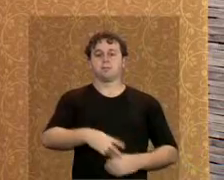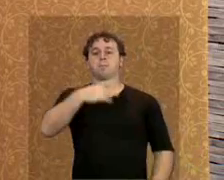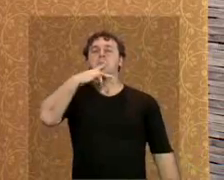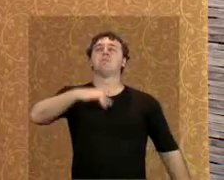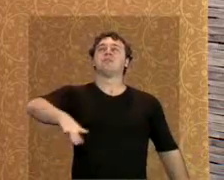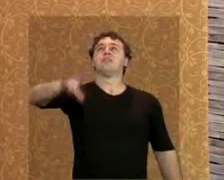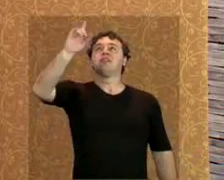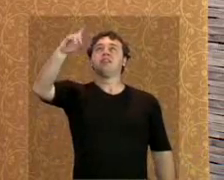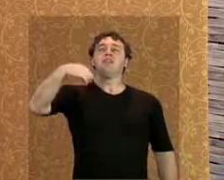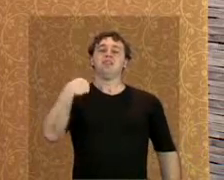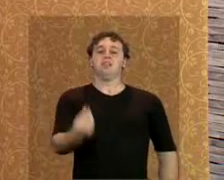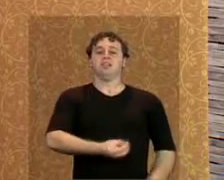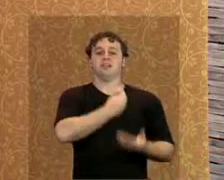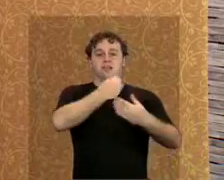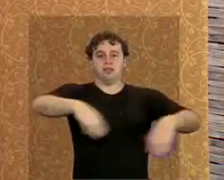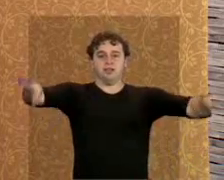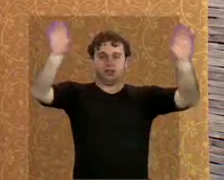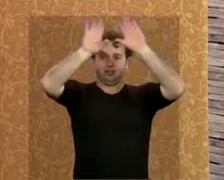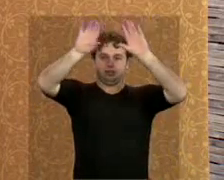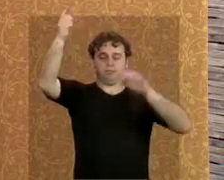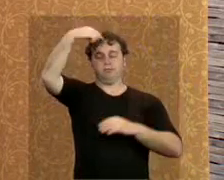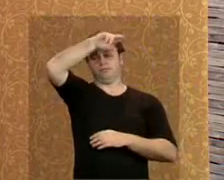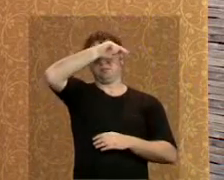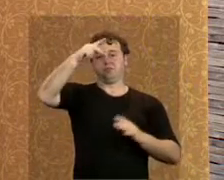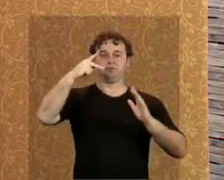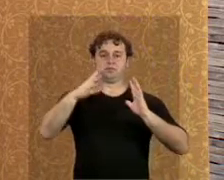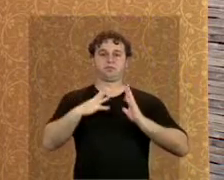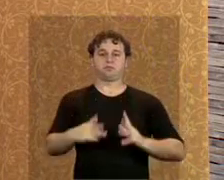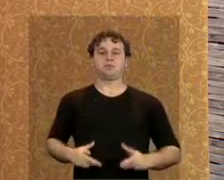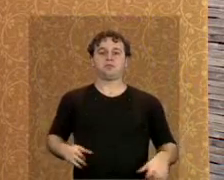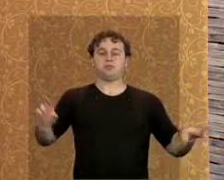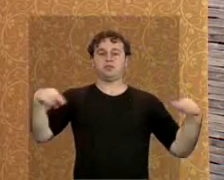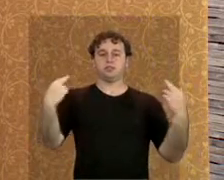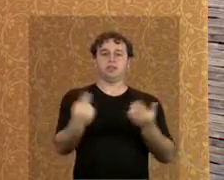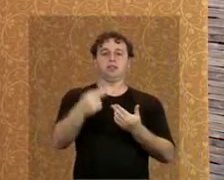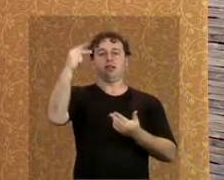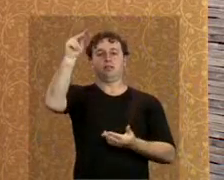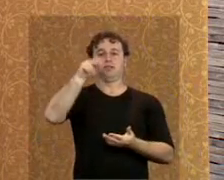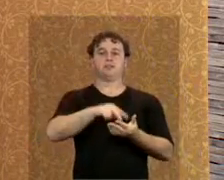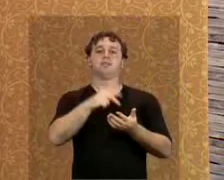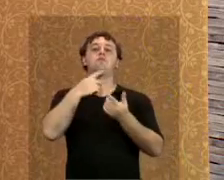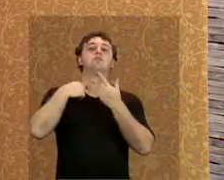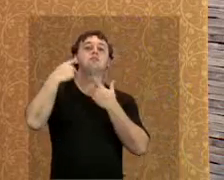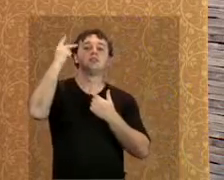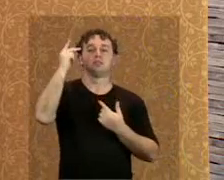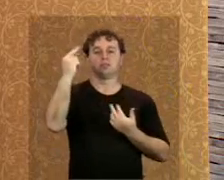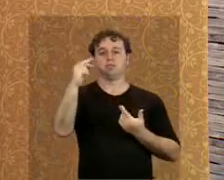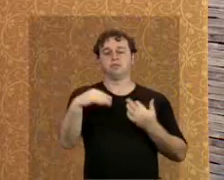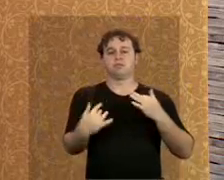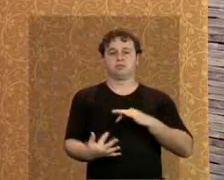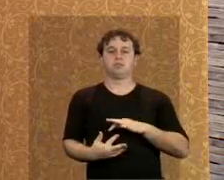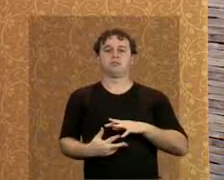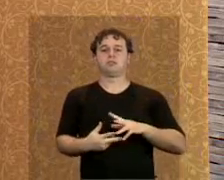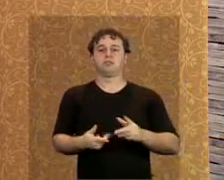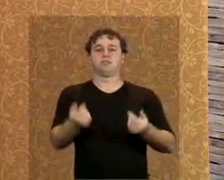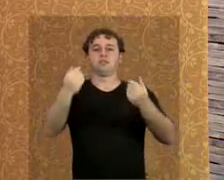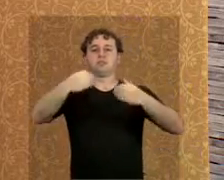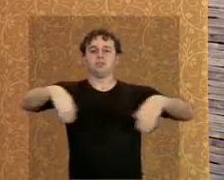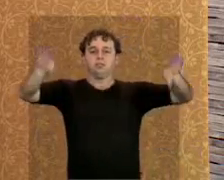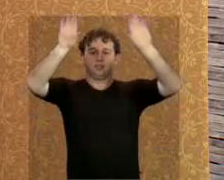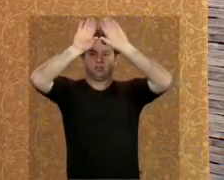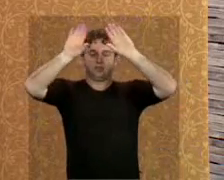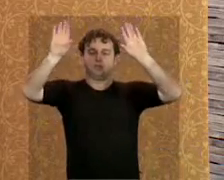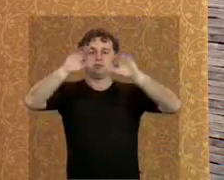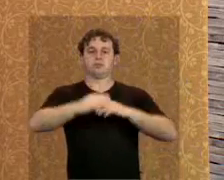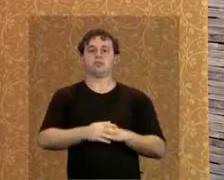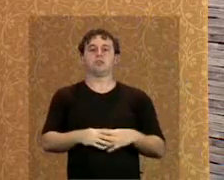Pai nosso que estais nos céus, santificado seja o vosso nome. Venha a nós o vosso reino, seja feita a vossa vontade, assim